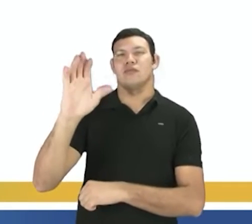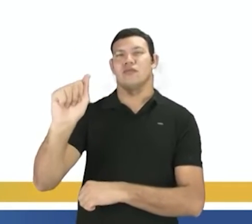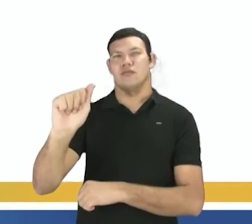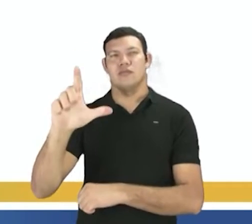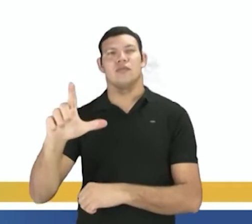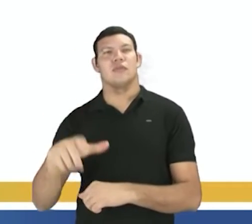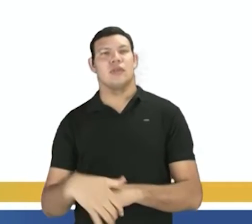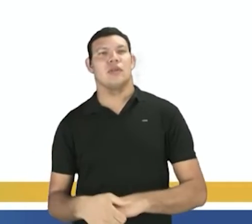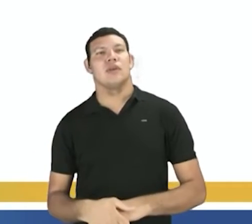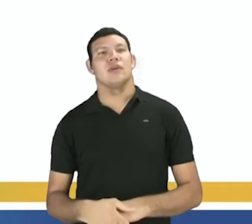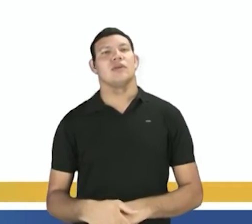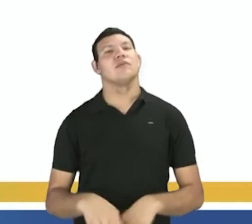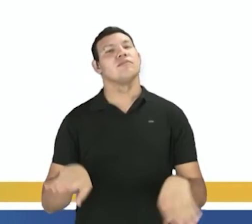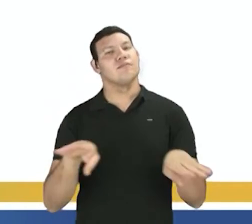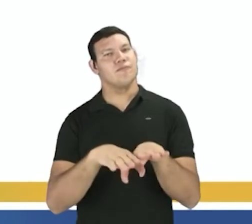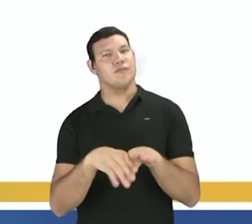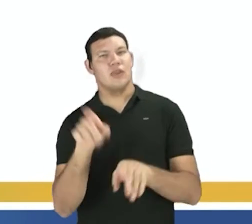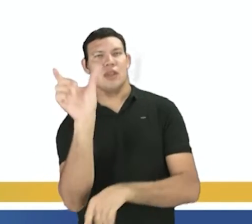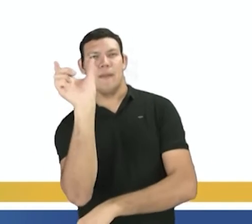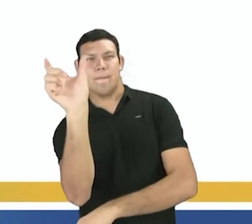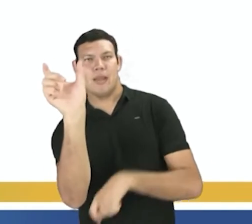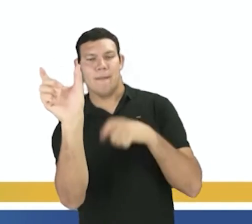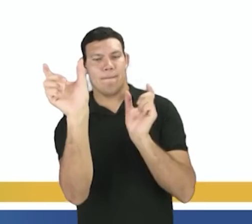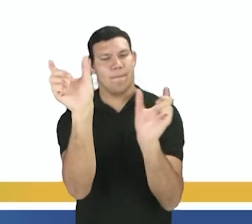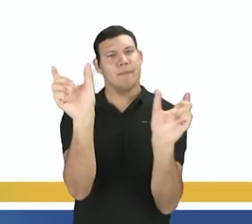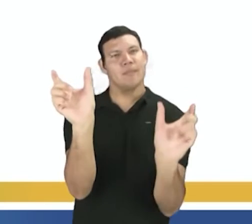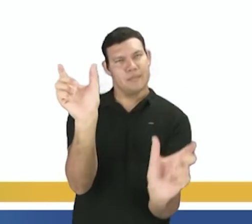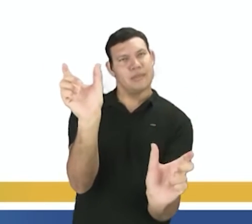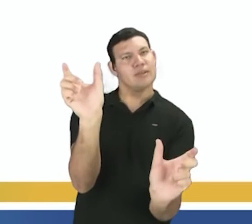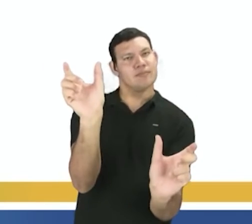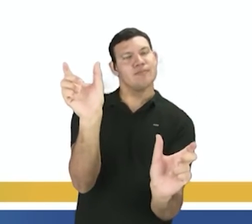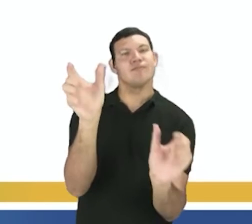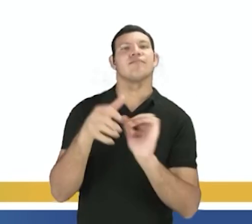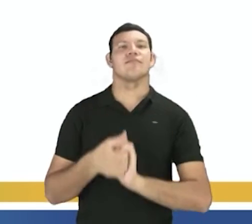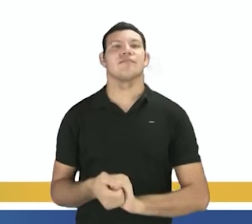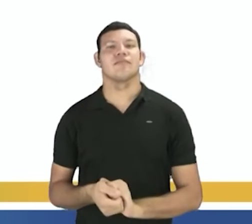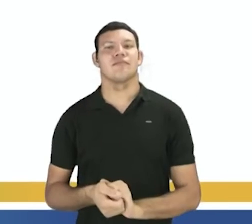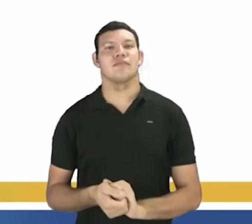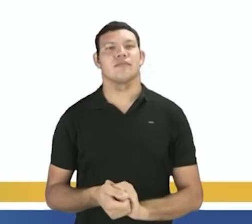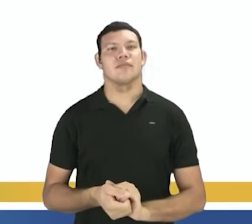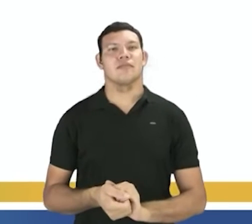como também a palavra humildemente. Então,